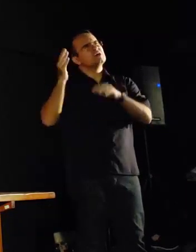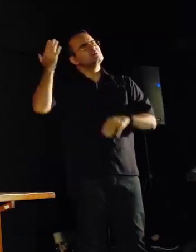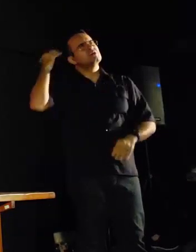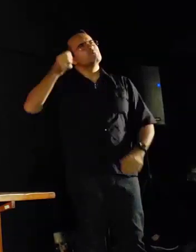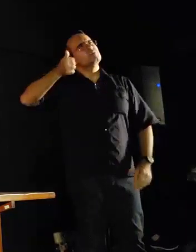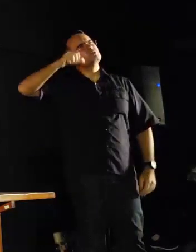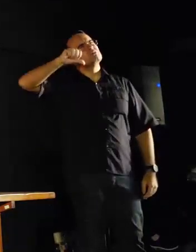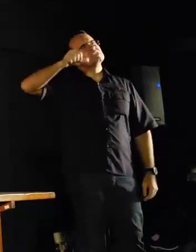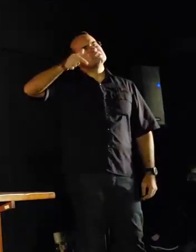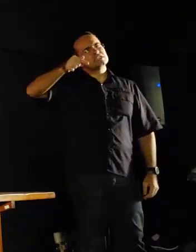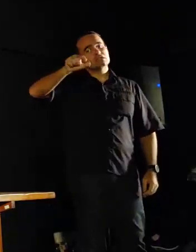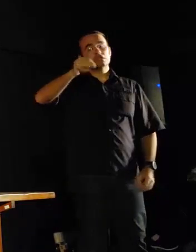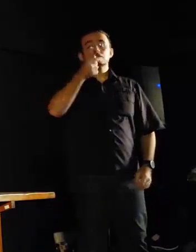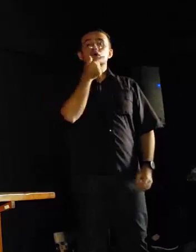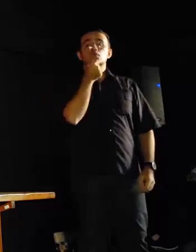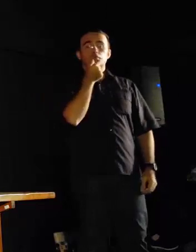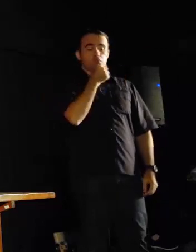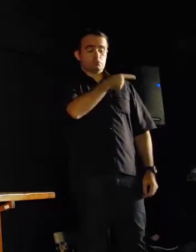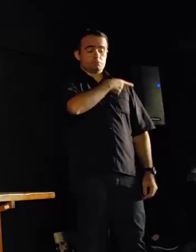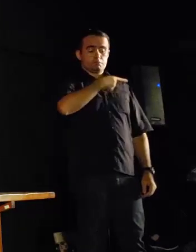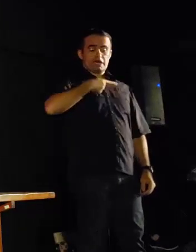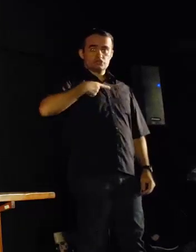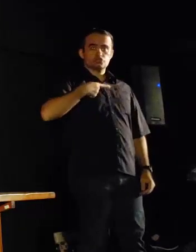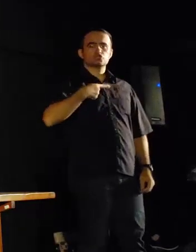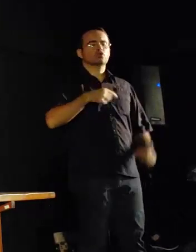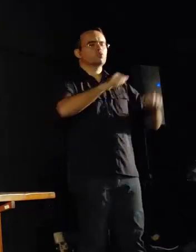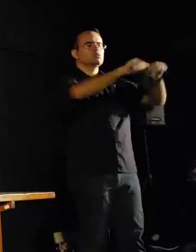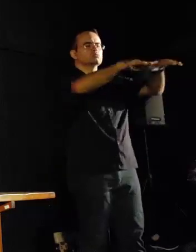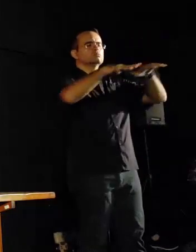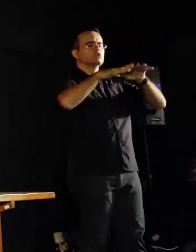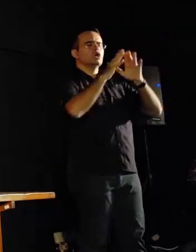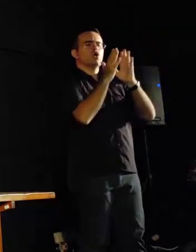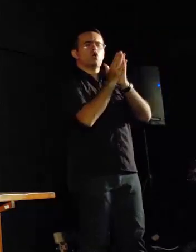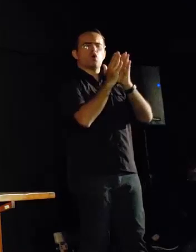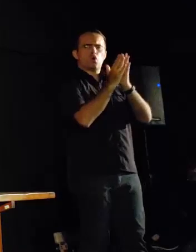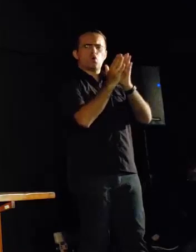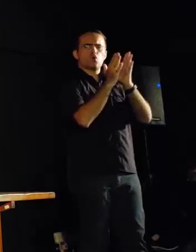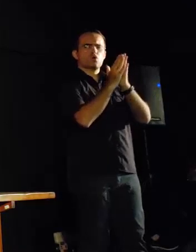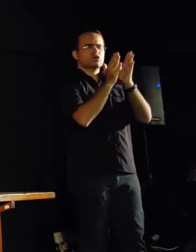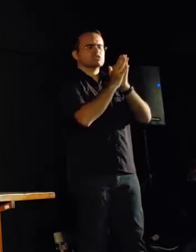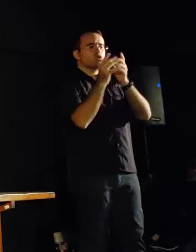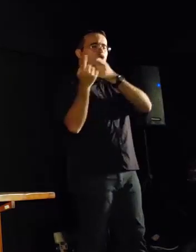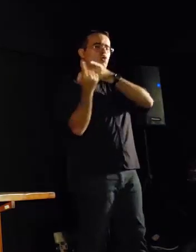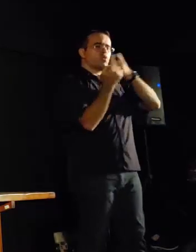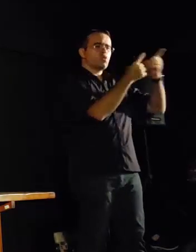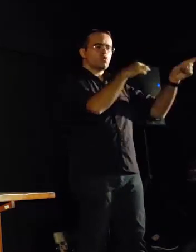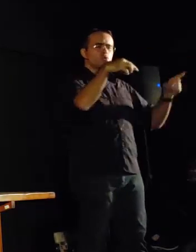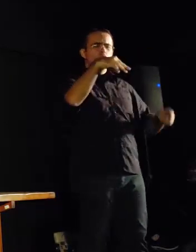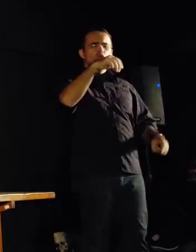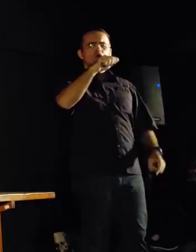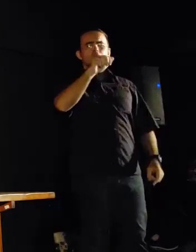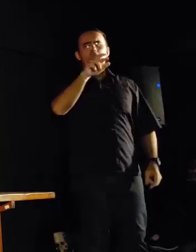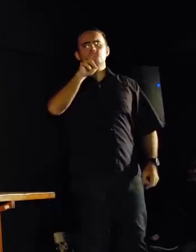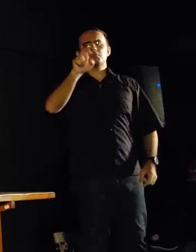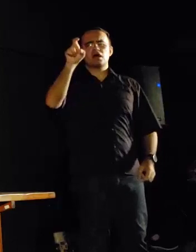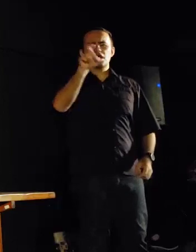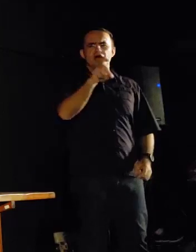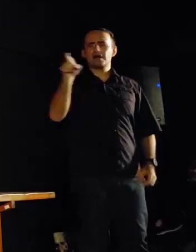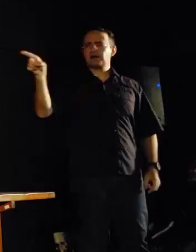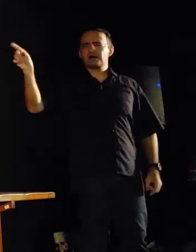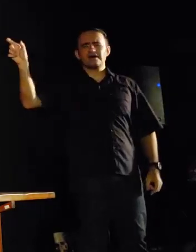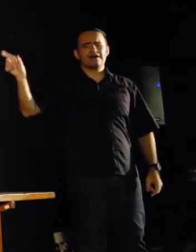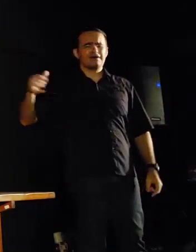o pastor da igreja faz uma oração, um discurso contra o Marx. Eu devia ter uns 9 anos, sei lá,